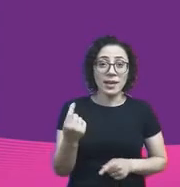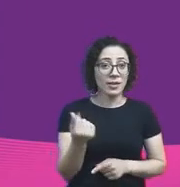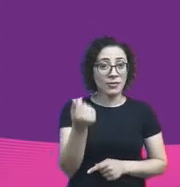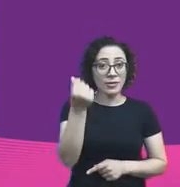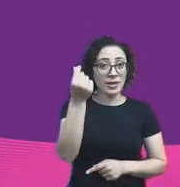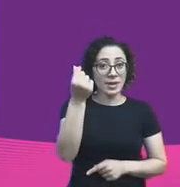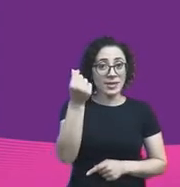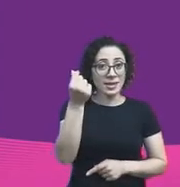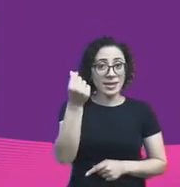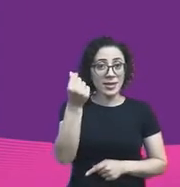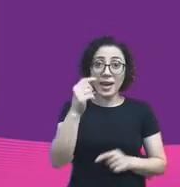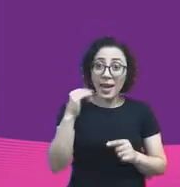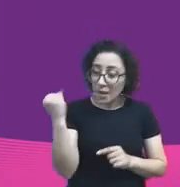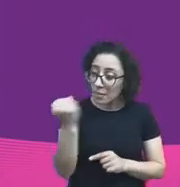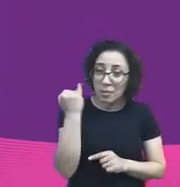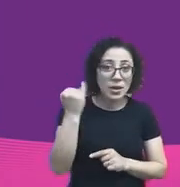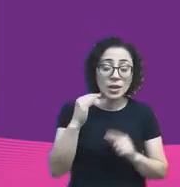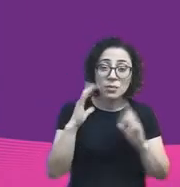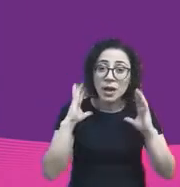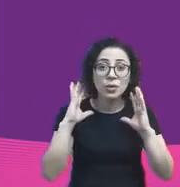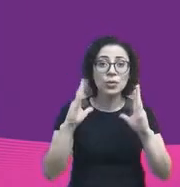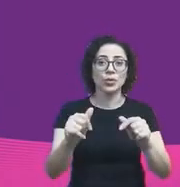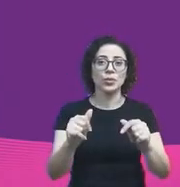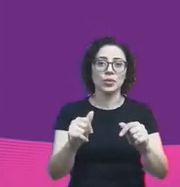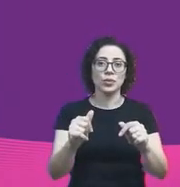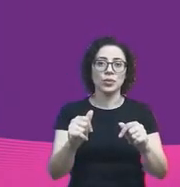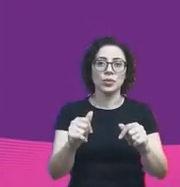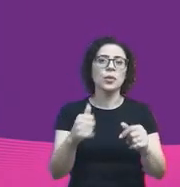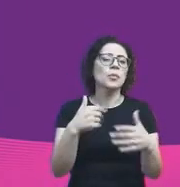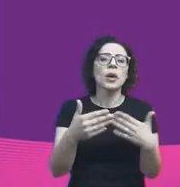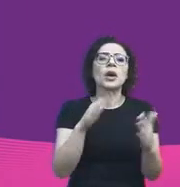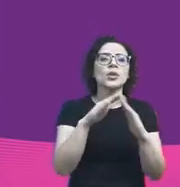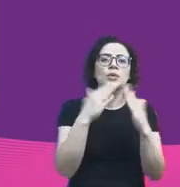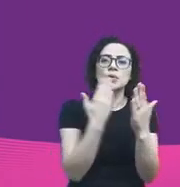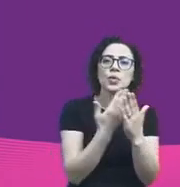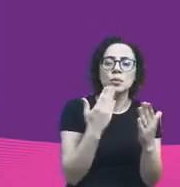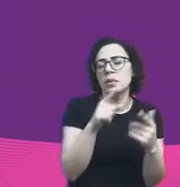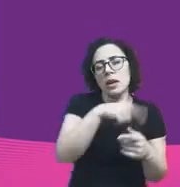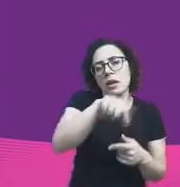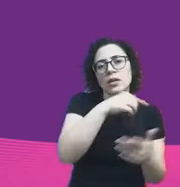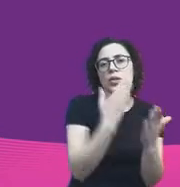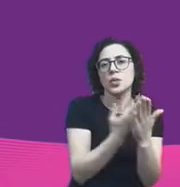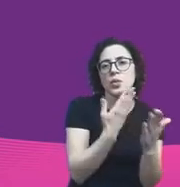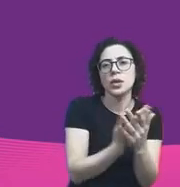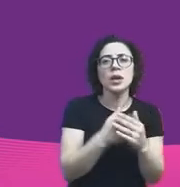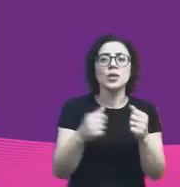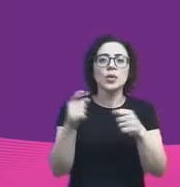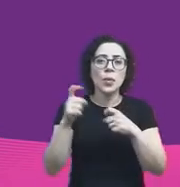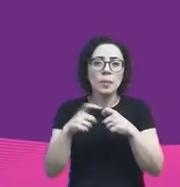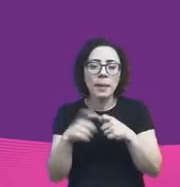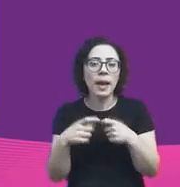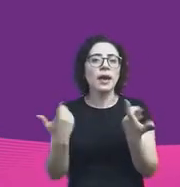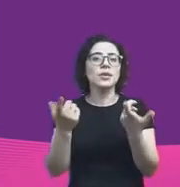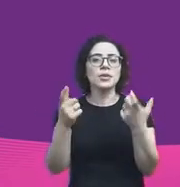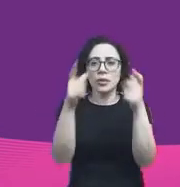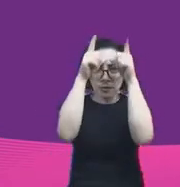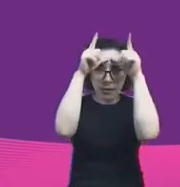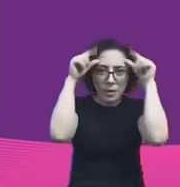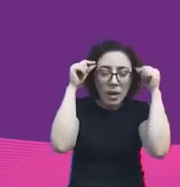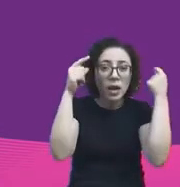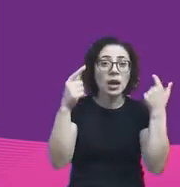todos, tá? Para os estudantes, para os médicos da atenção básica, para as enfermeiras e para os